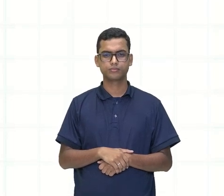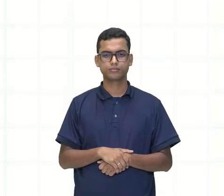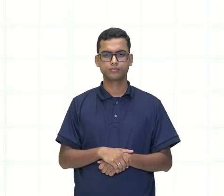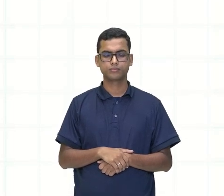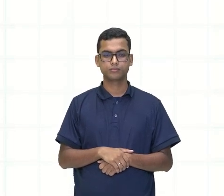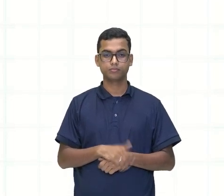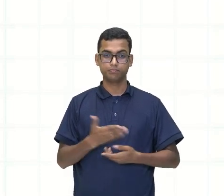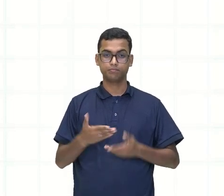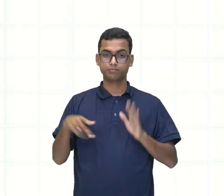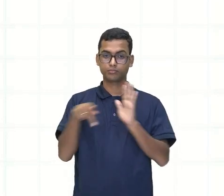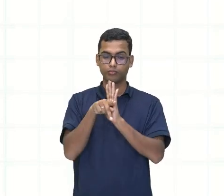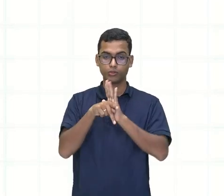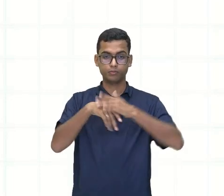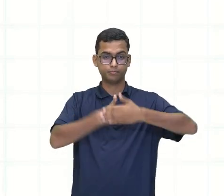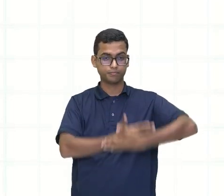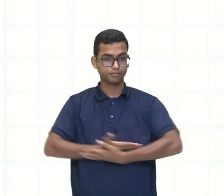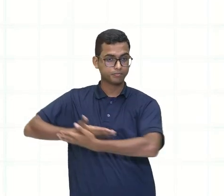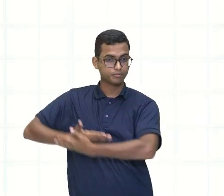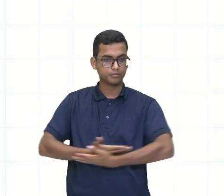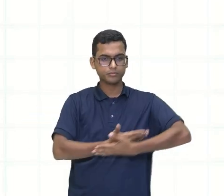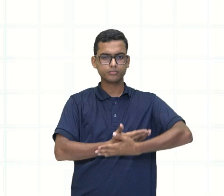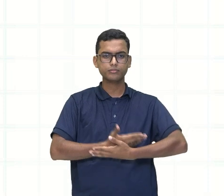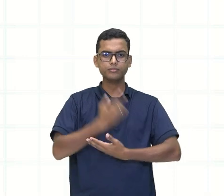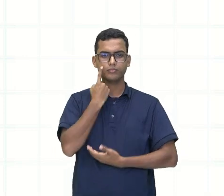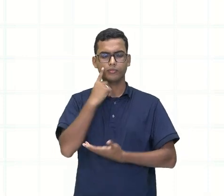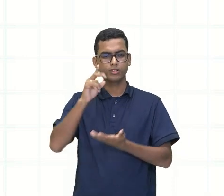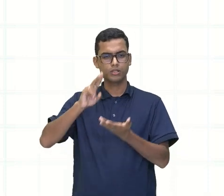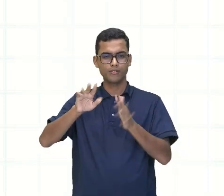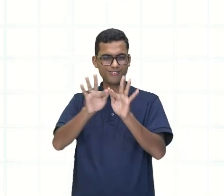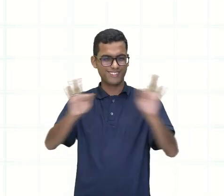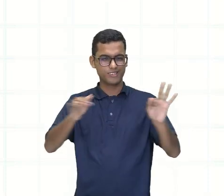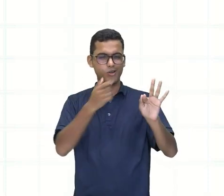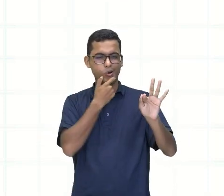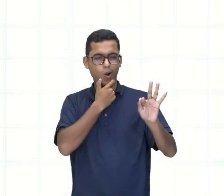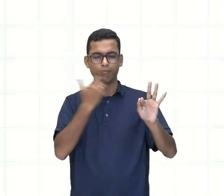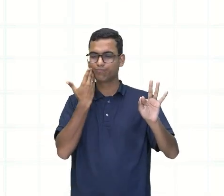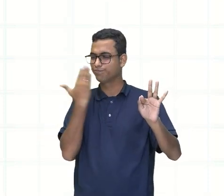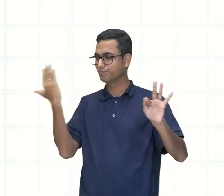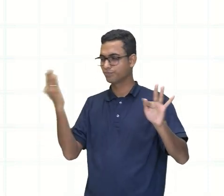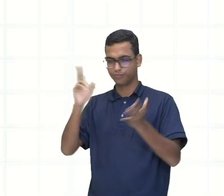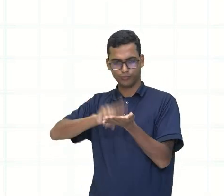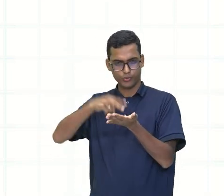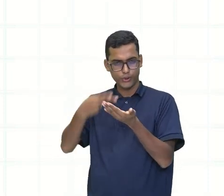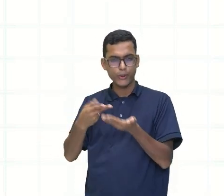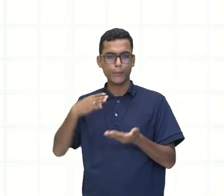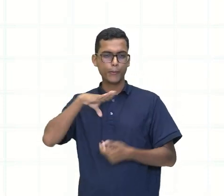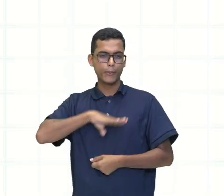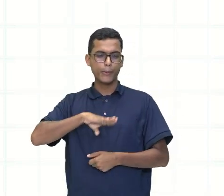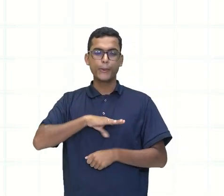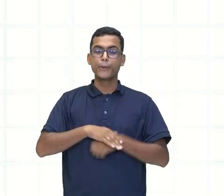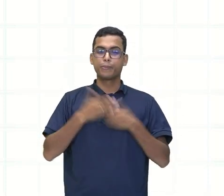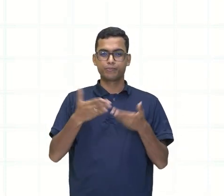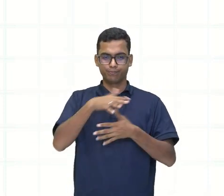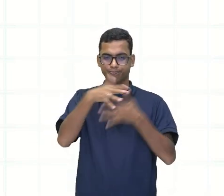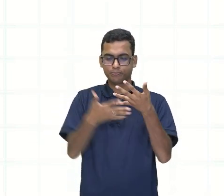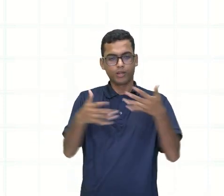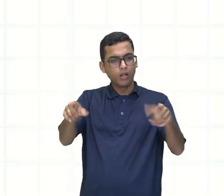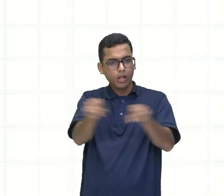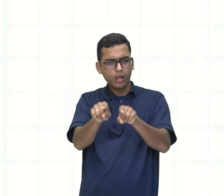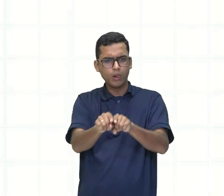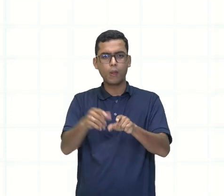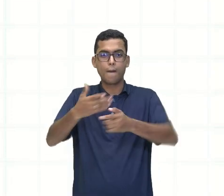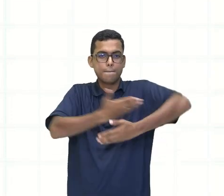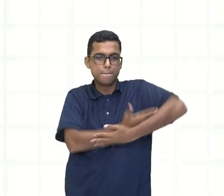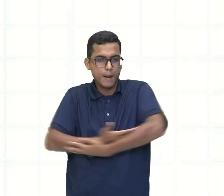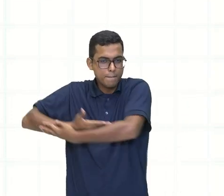dormindo, olha aqui, né? While, enquanto o baby estava, was sleeping,